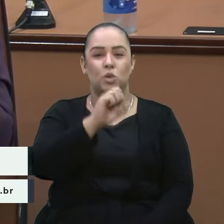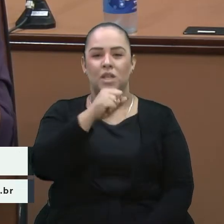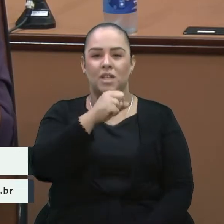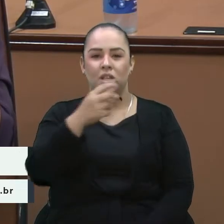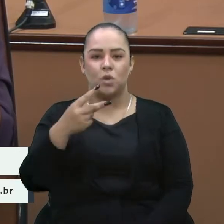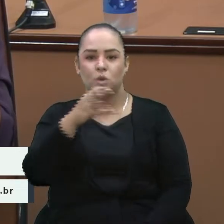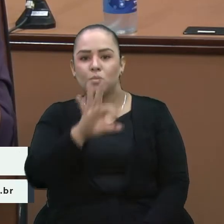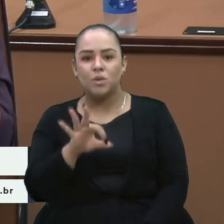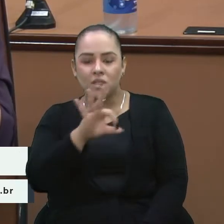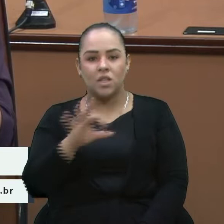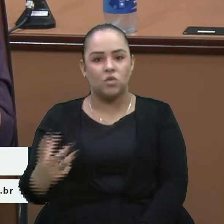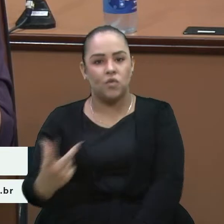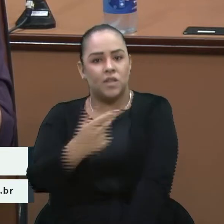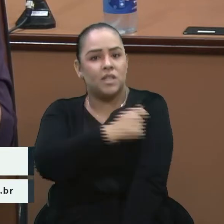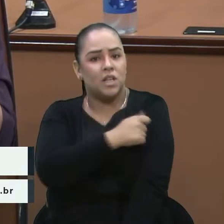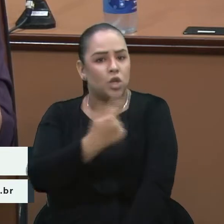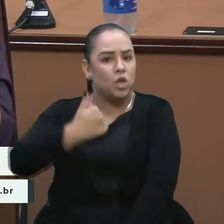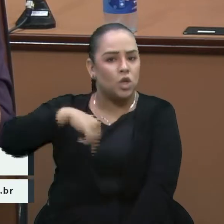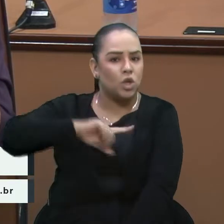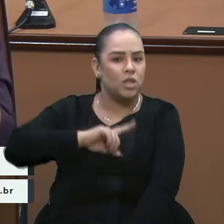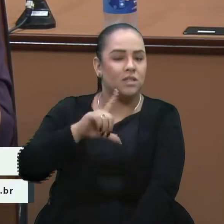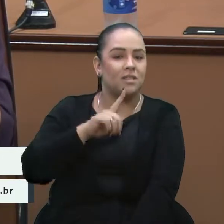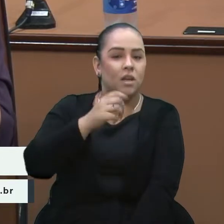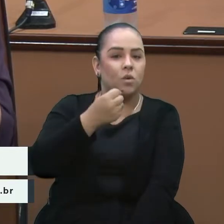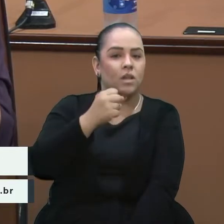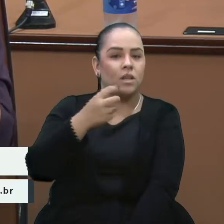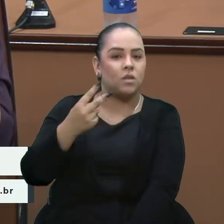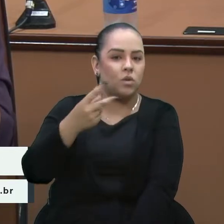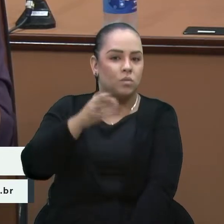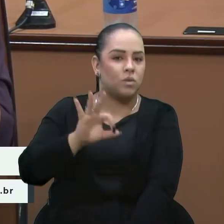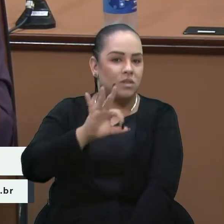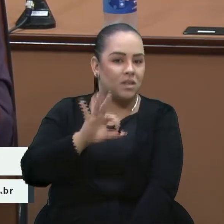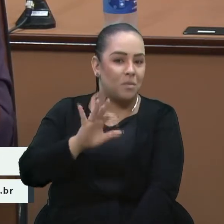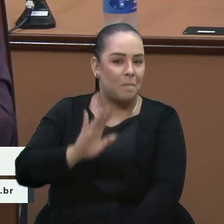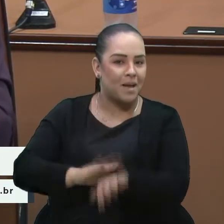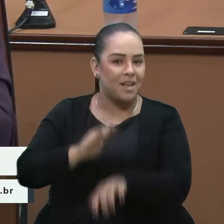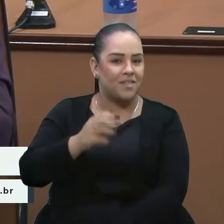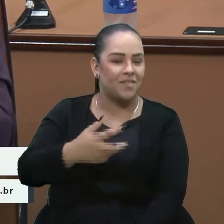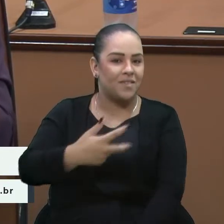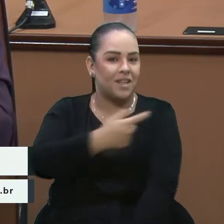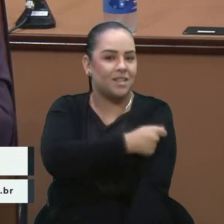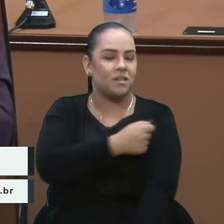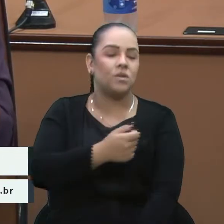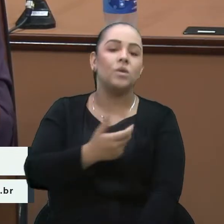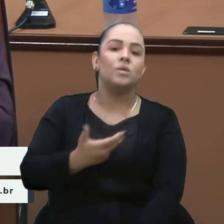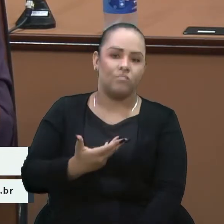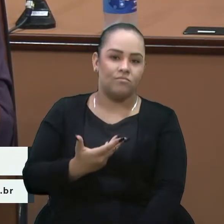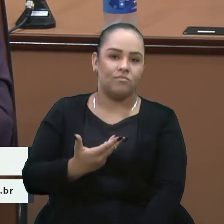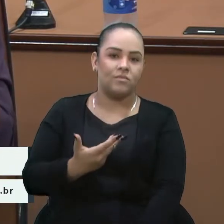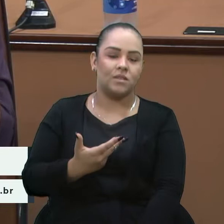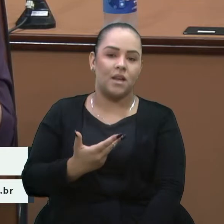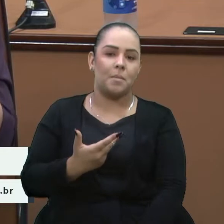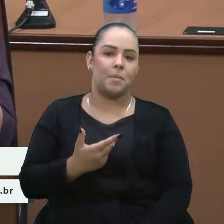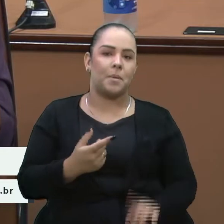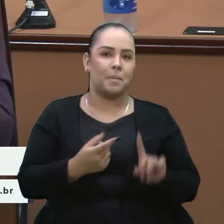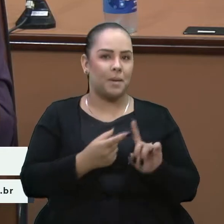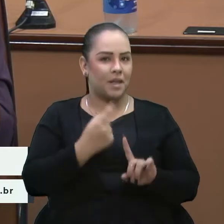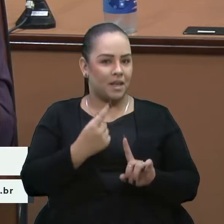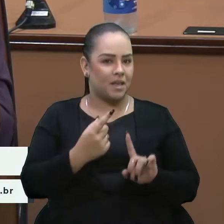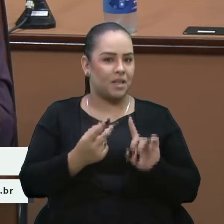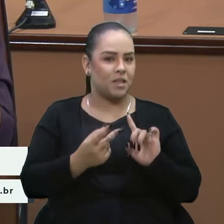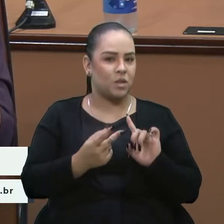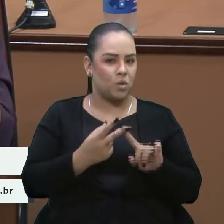vacinados. Tá? Nós temos 82% de vacinados, acima de 82% na dose única. Na segunda, nós temos acima